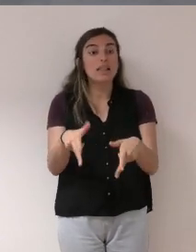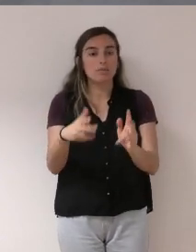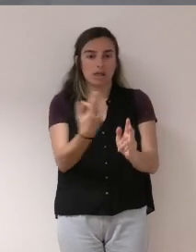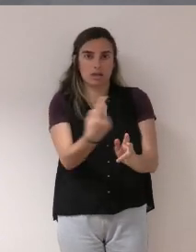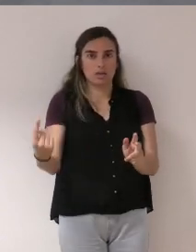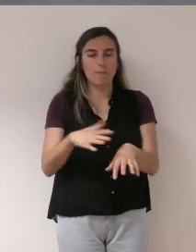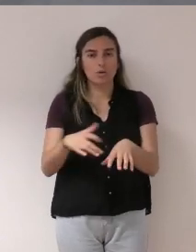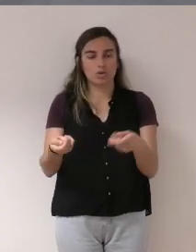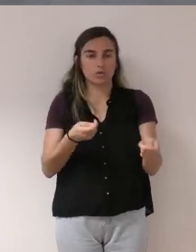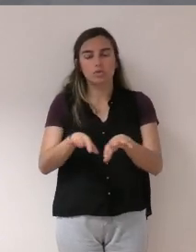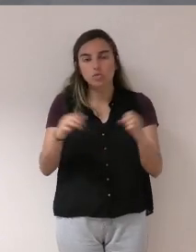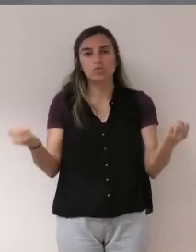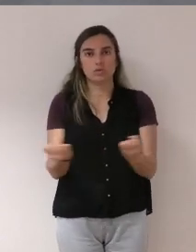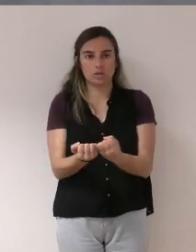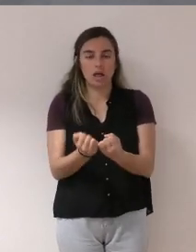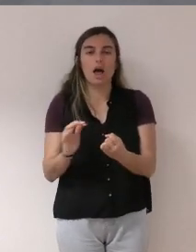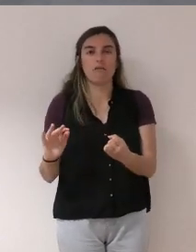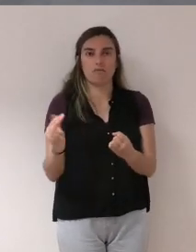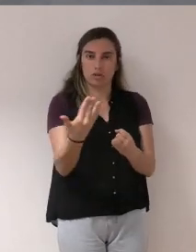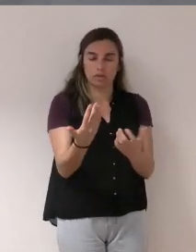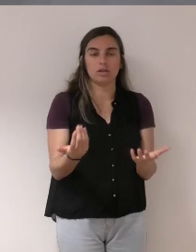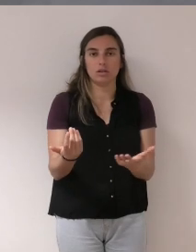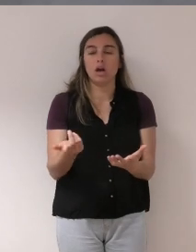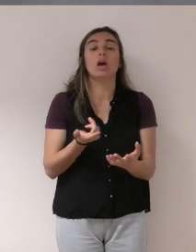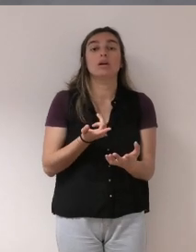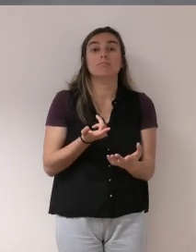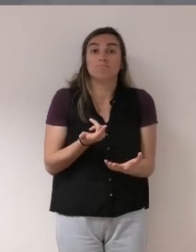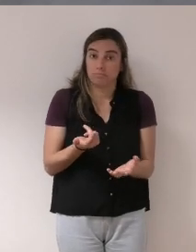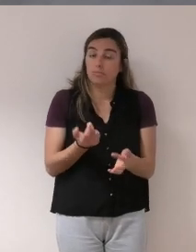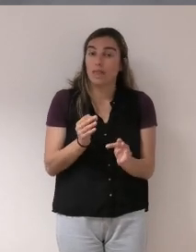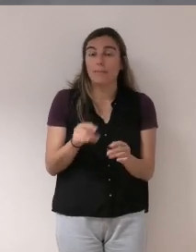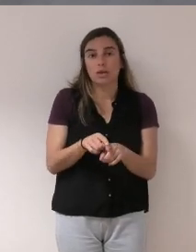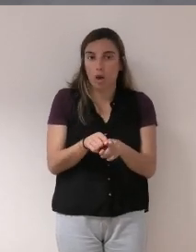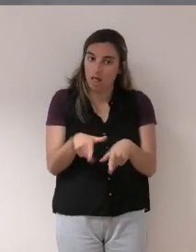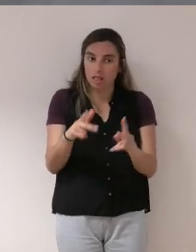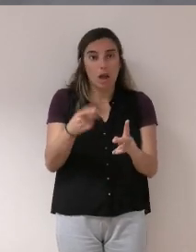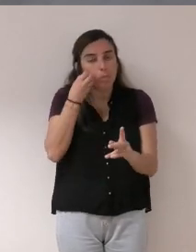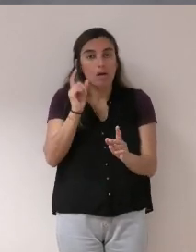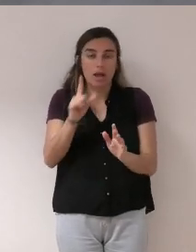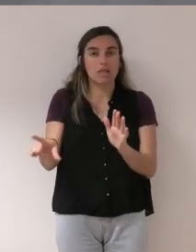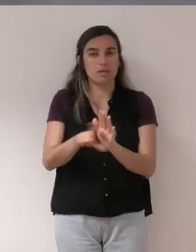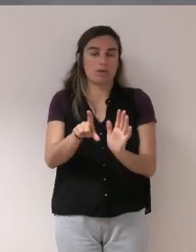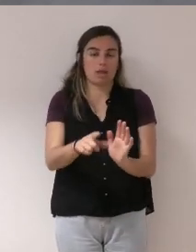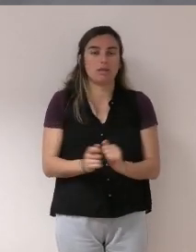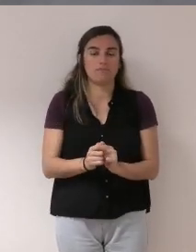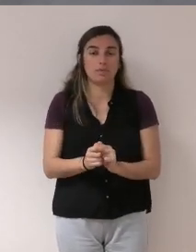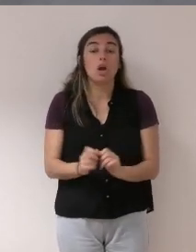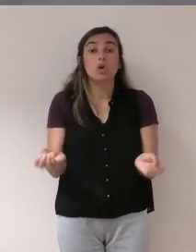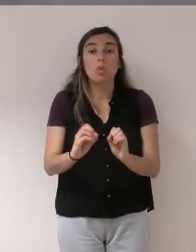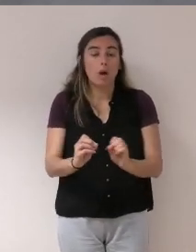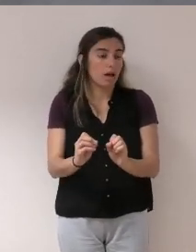individual. Nesse sentido, seria igualmente legítimo afirmar que, de facto, a lei é a liberdade. Porque não existe lei sem, não existe